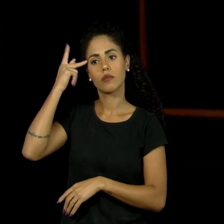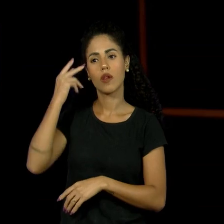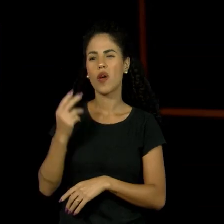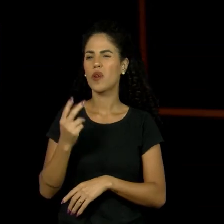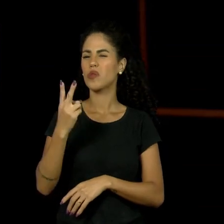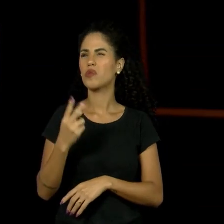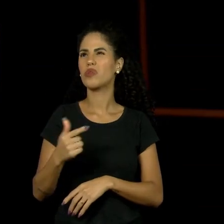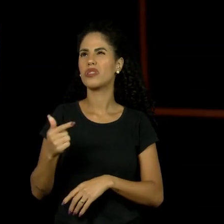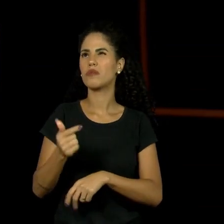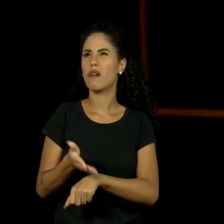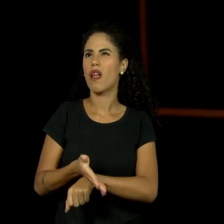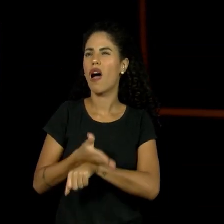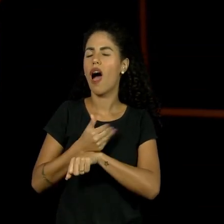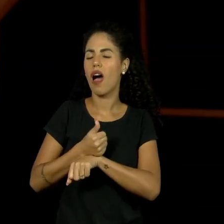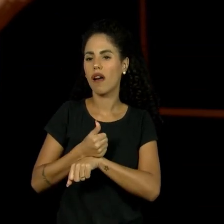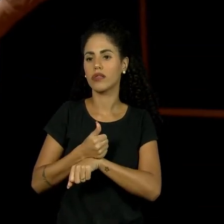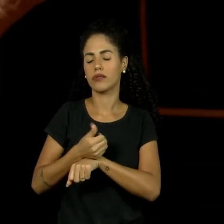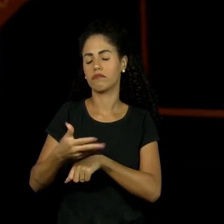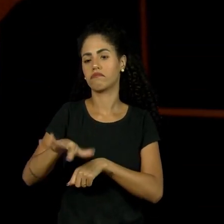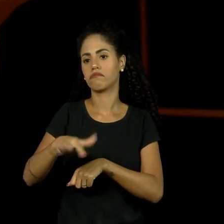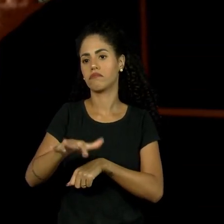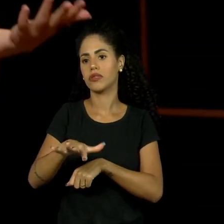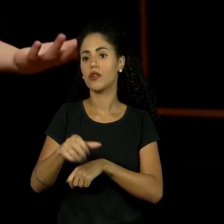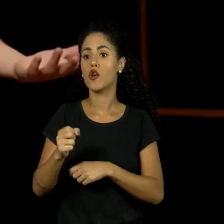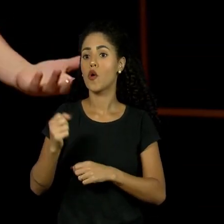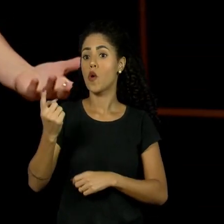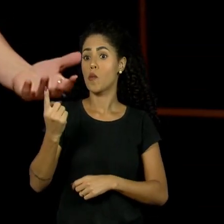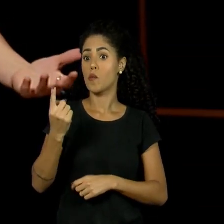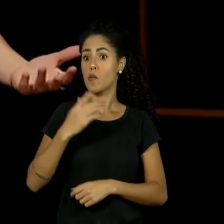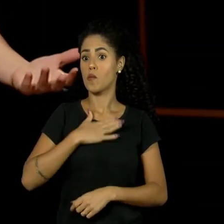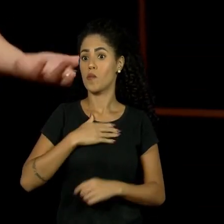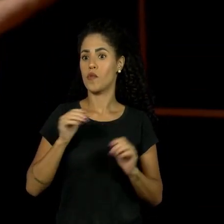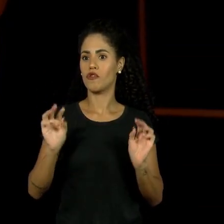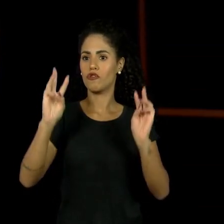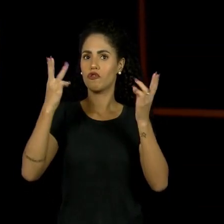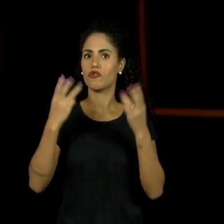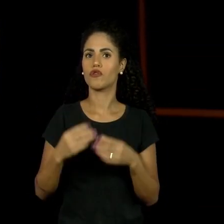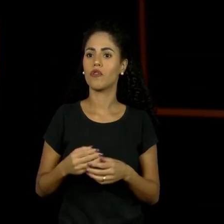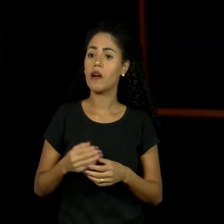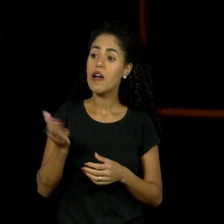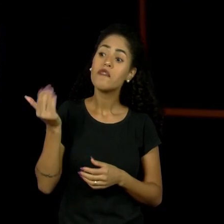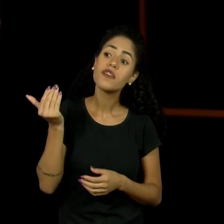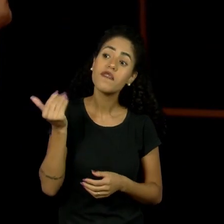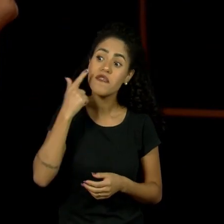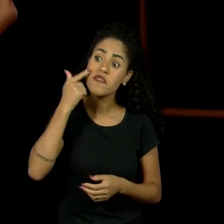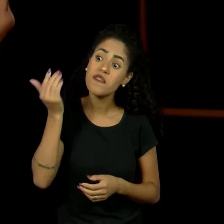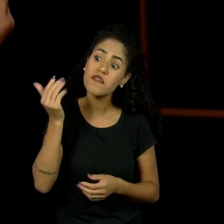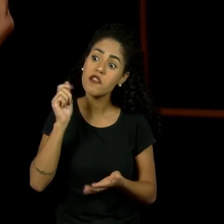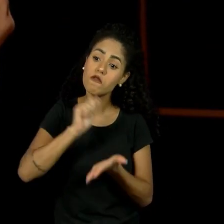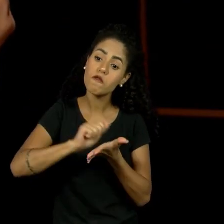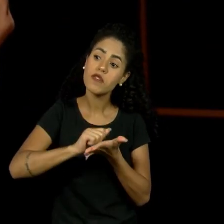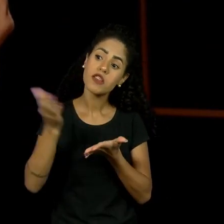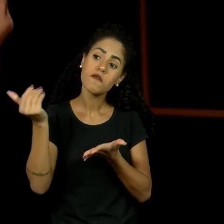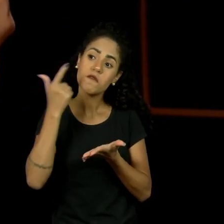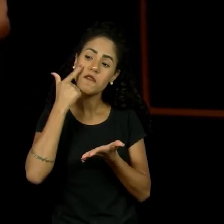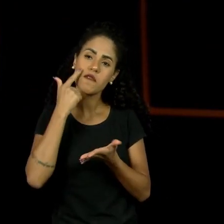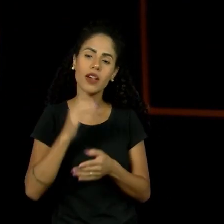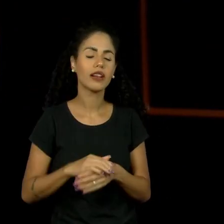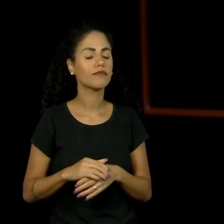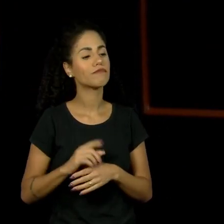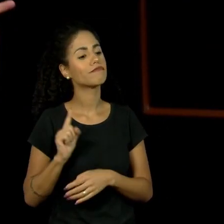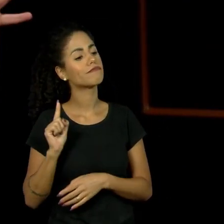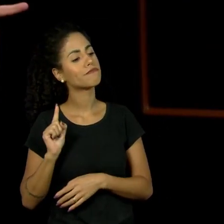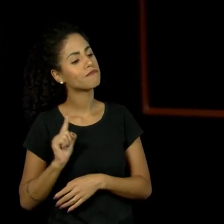2 semanas antes, ou até menos, do tal meu primeiro show, Eu falei, vem cá ver o que eu estou fazendo. Aí o Sérgio entrou